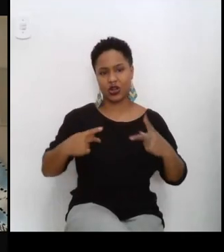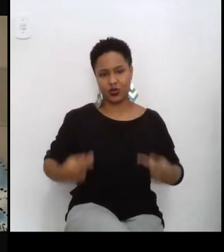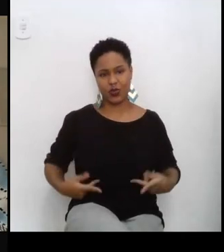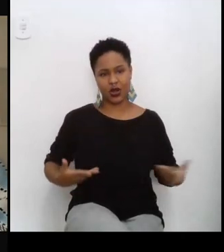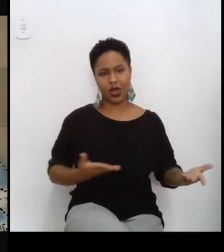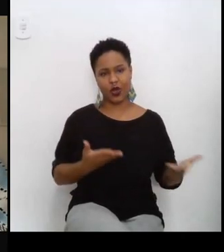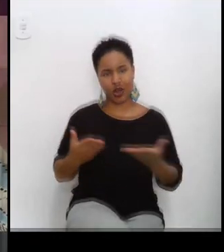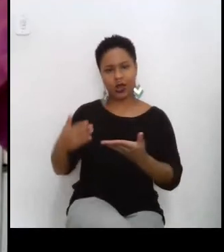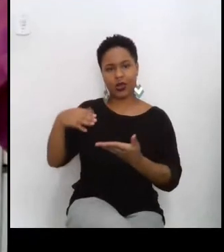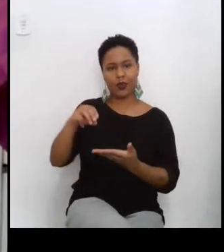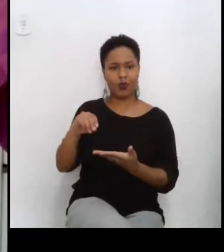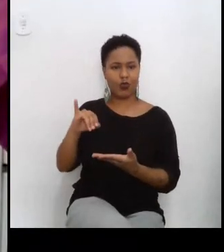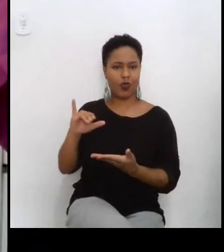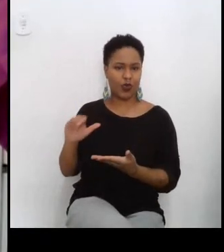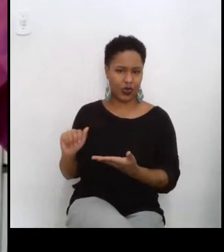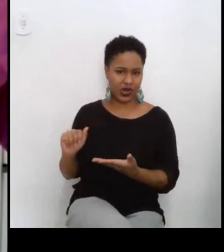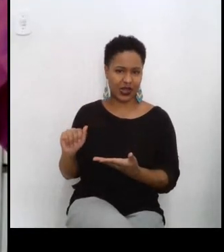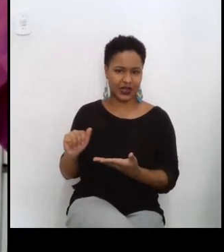Mônica